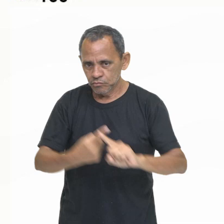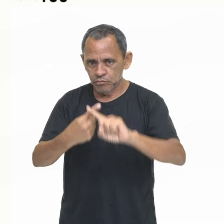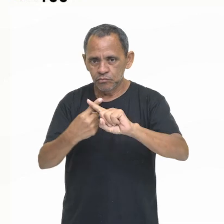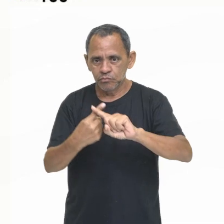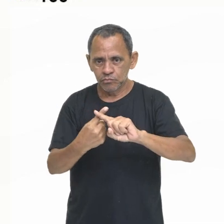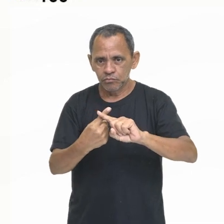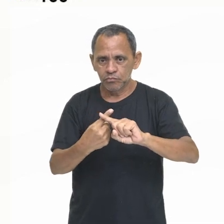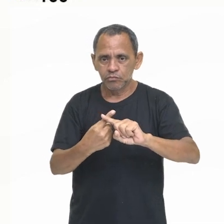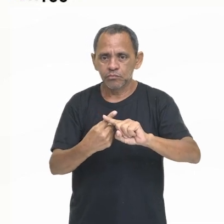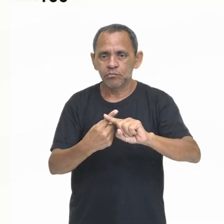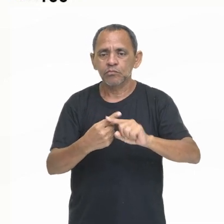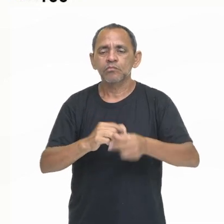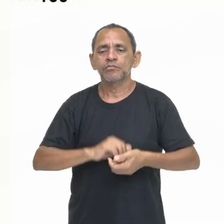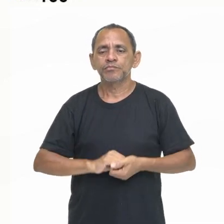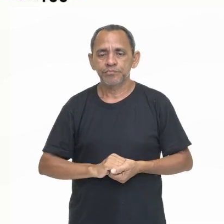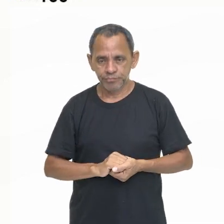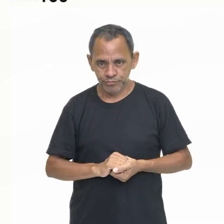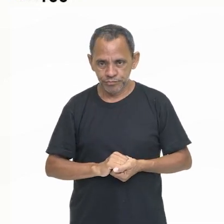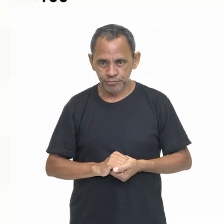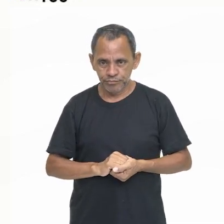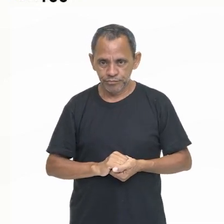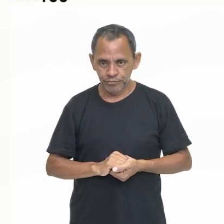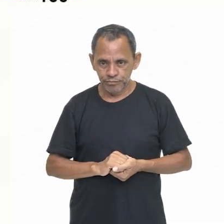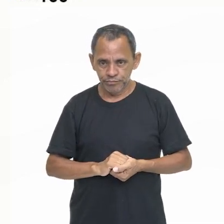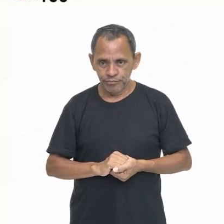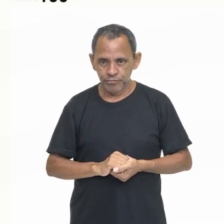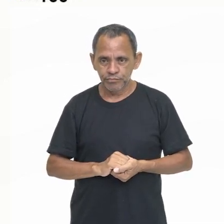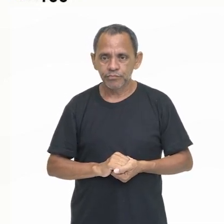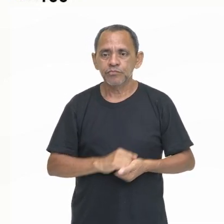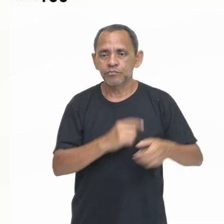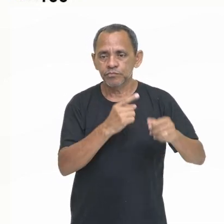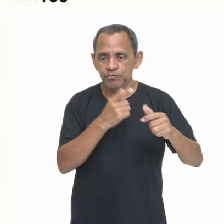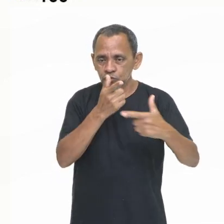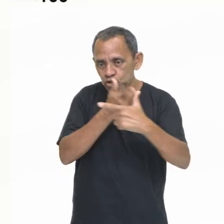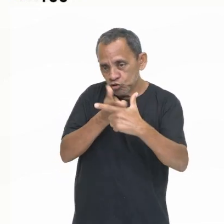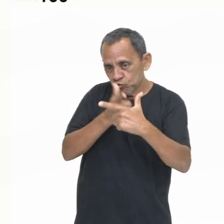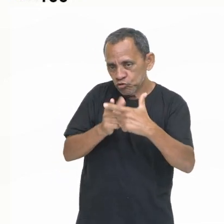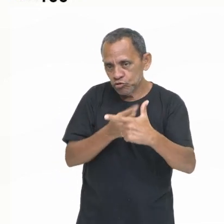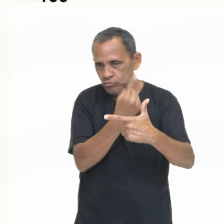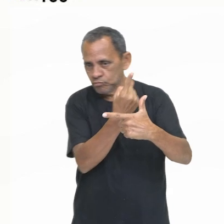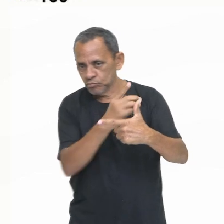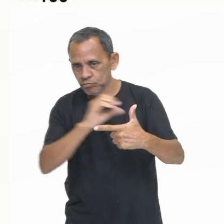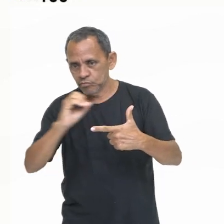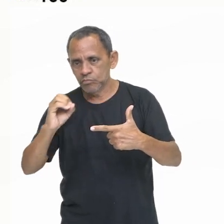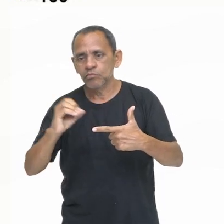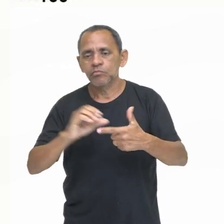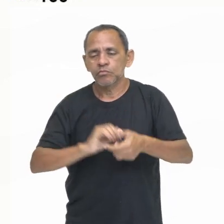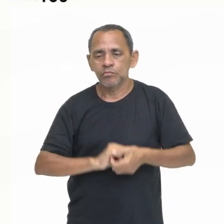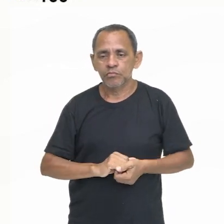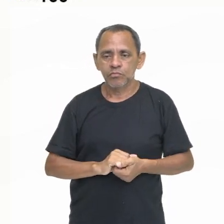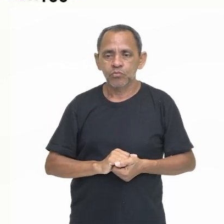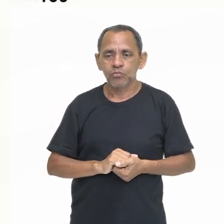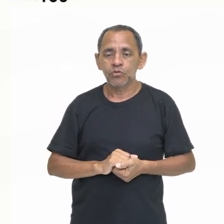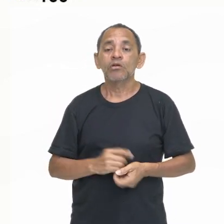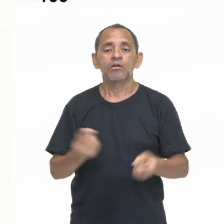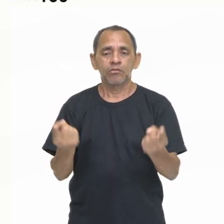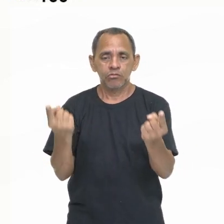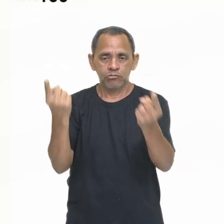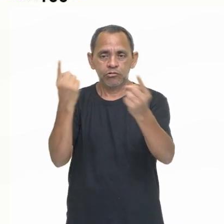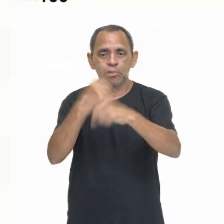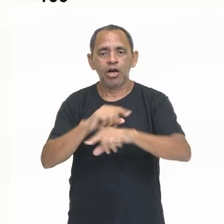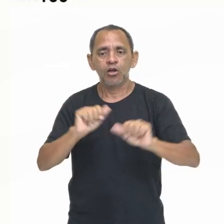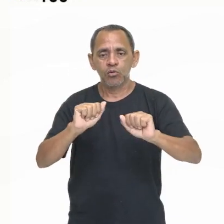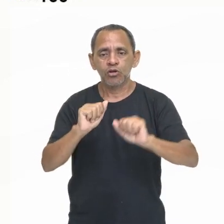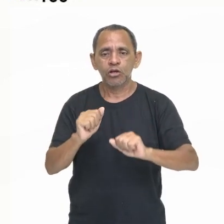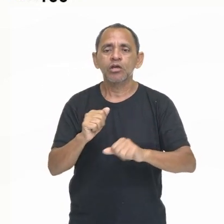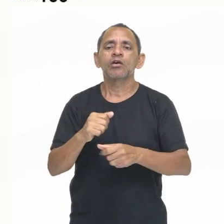Aliás, uma menor, né? Outra maior, então a gente vai dividir por 100, tá? Então a gente tem esses dois esquemas, tá